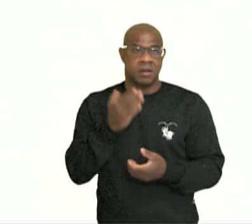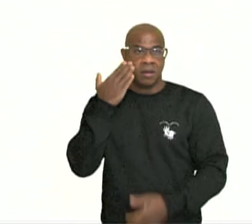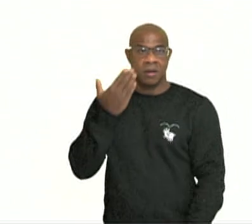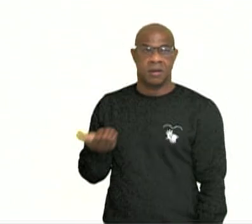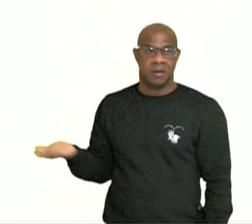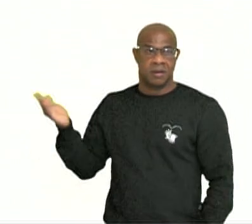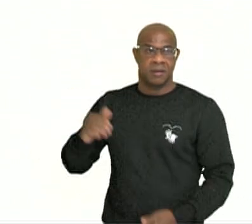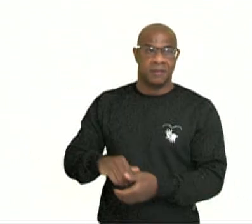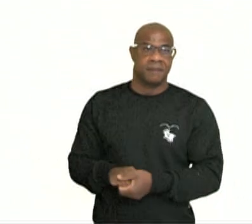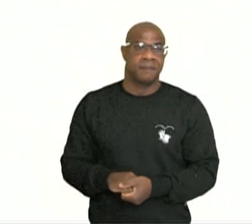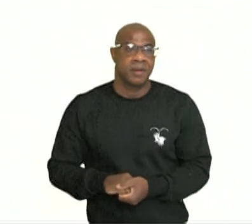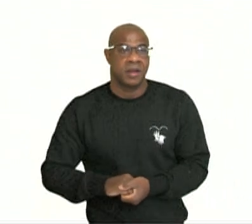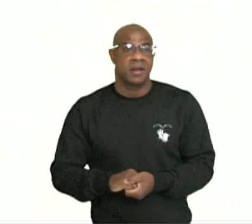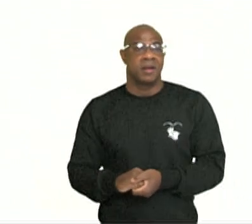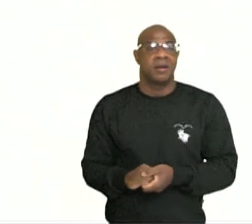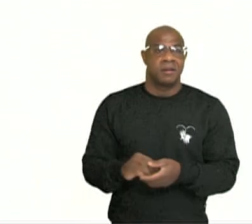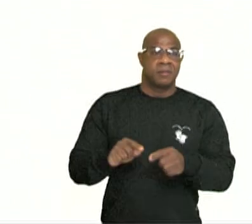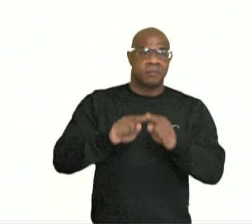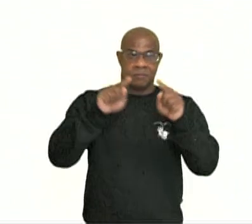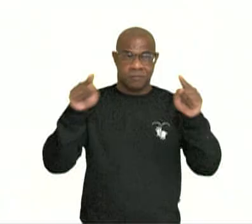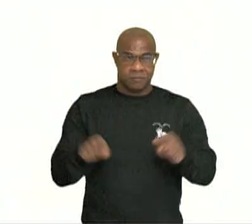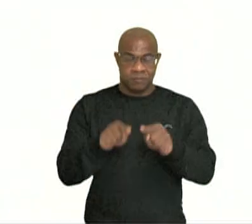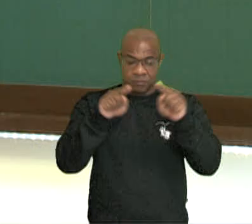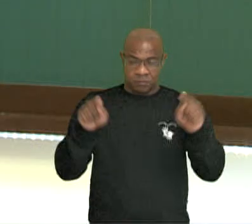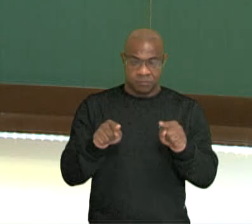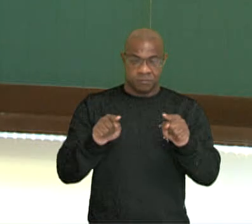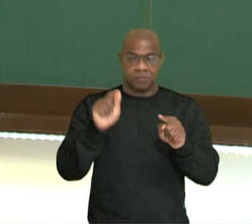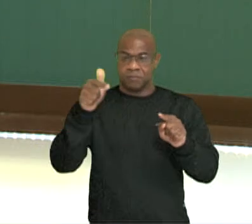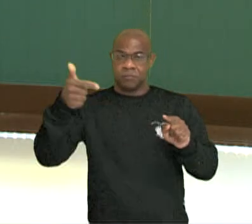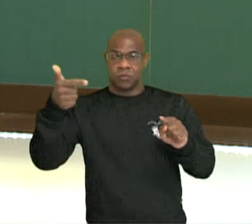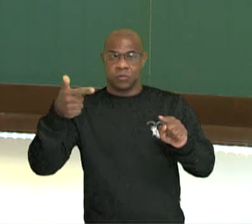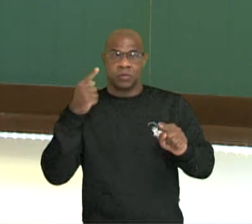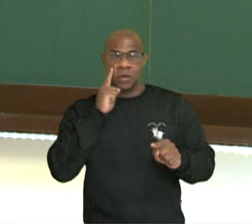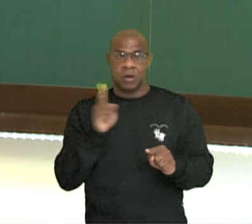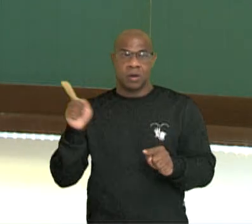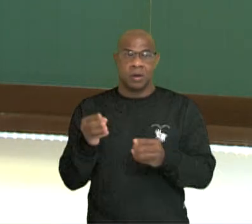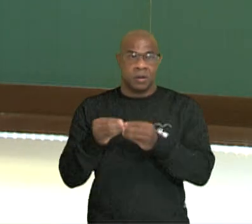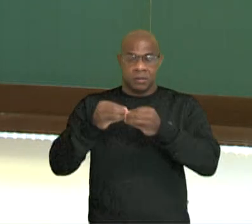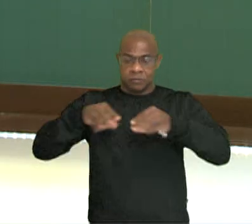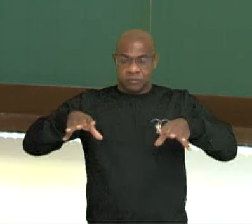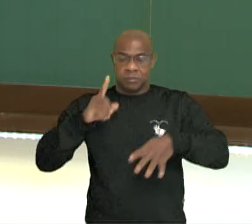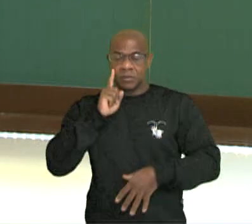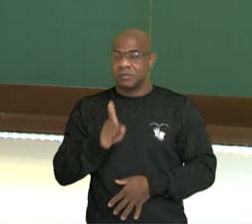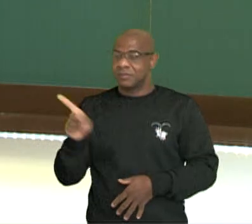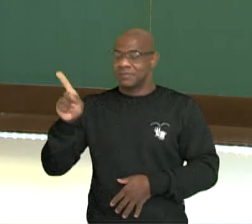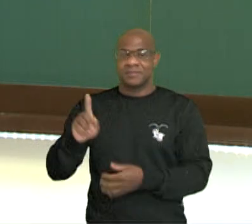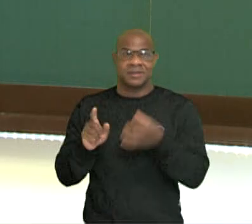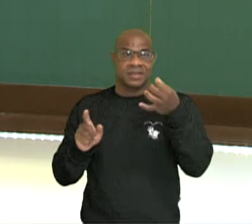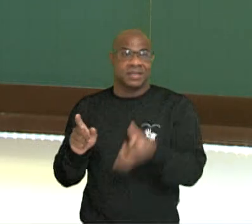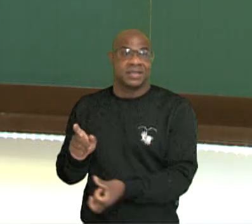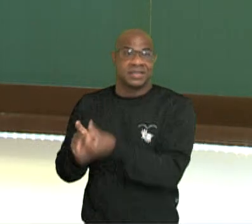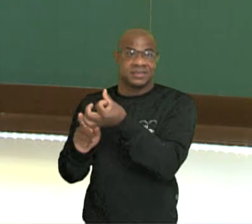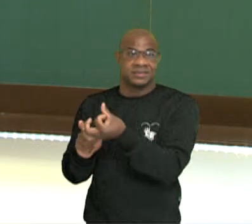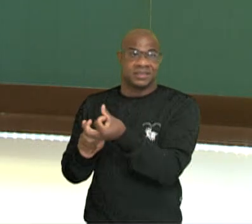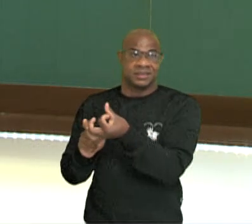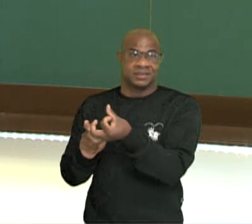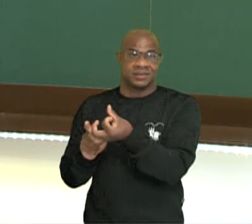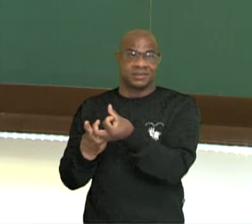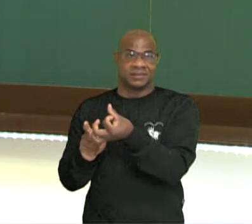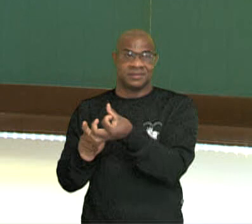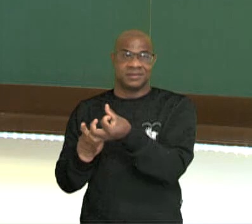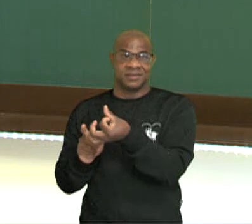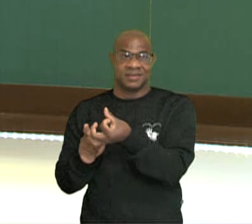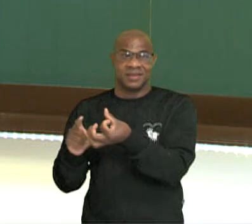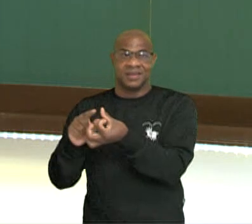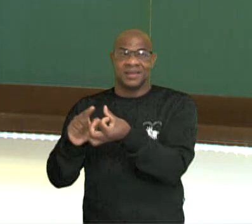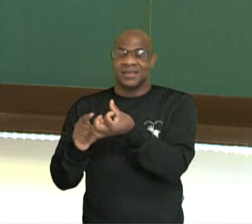o 6 elevado ao quadrado, o A elevado ao quadrado e o B elevado ao quadrado. Todo mundo que estava dentro daquele parênteses,